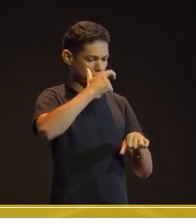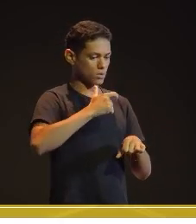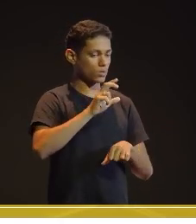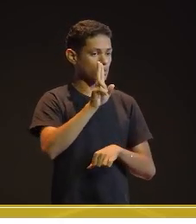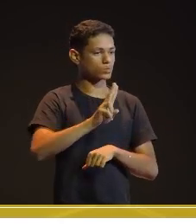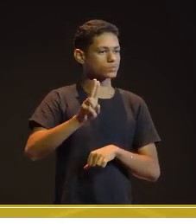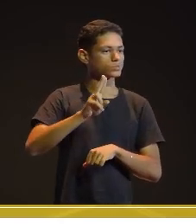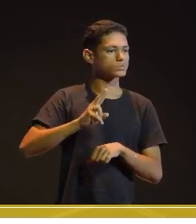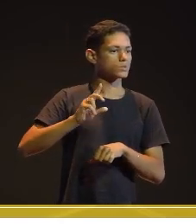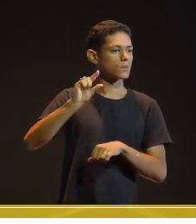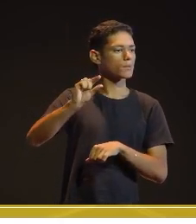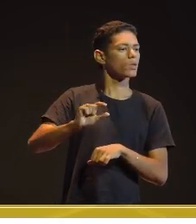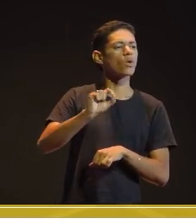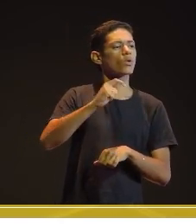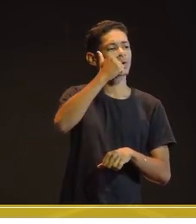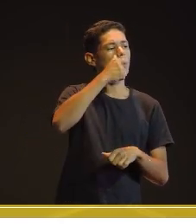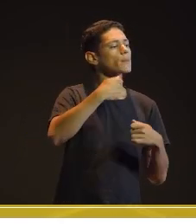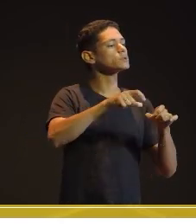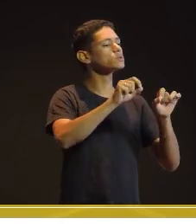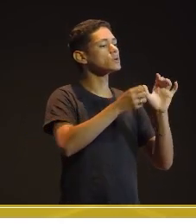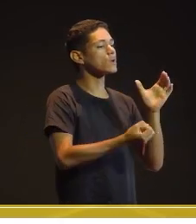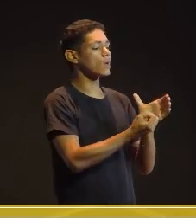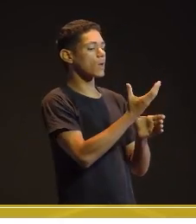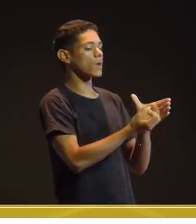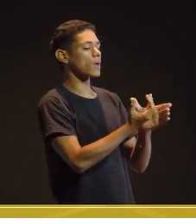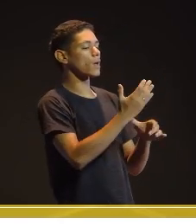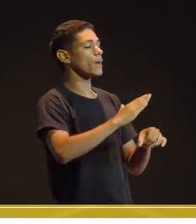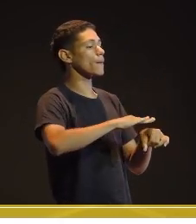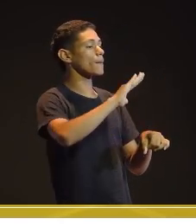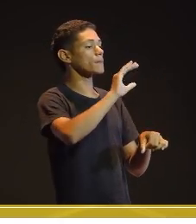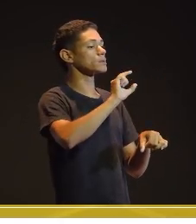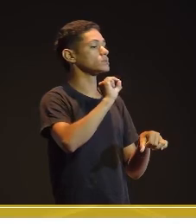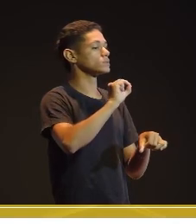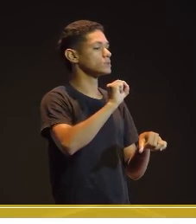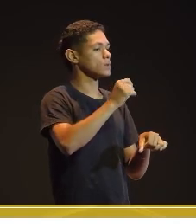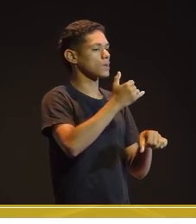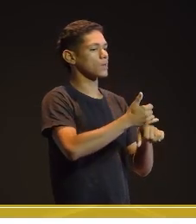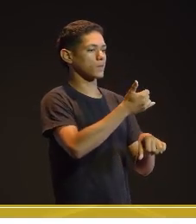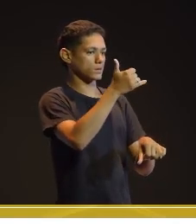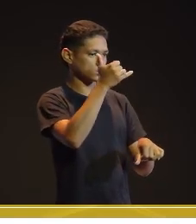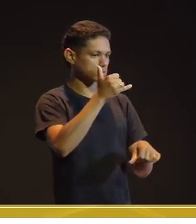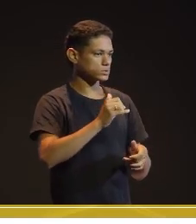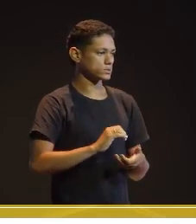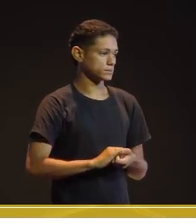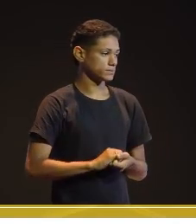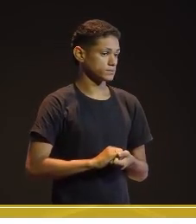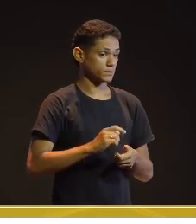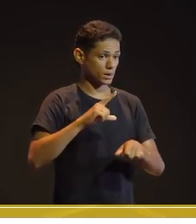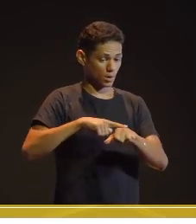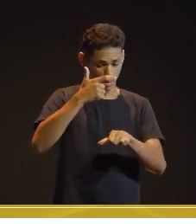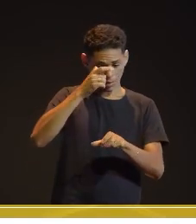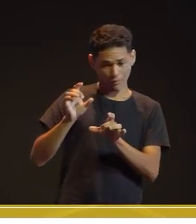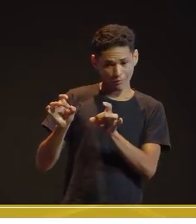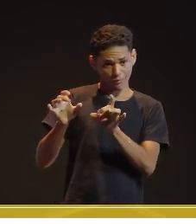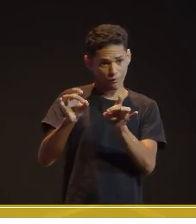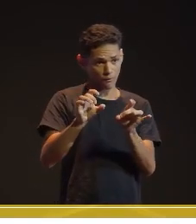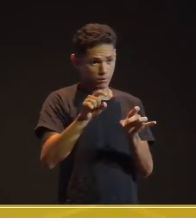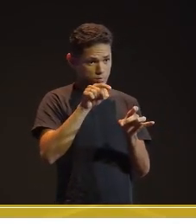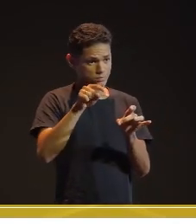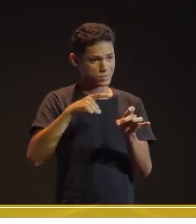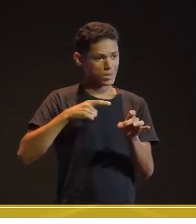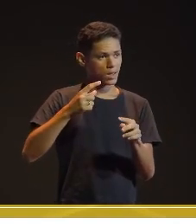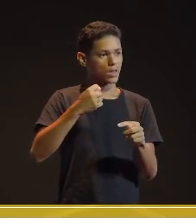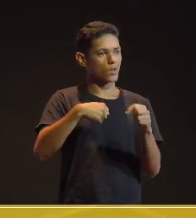meu custo nivelado ser o menor. Ou seja, eu preciso produzir o máximo de energia. E na hora que eu vendo, eu estou